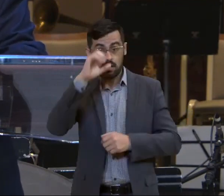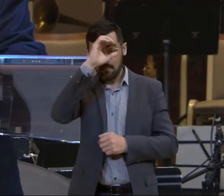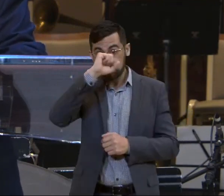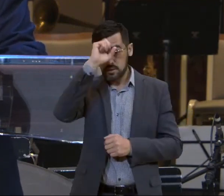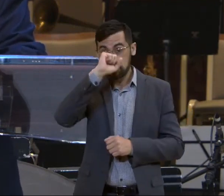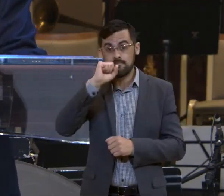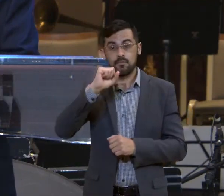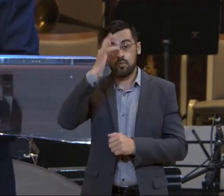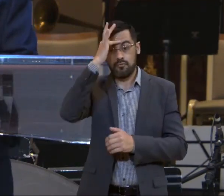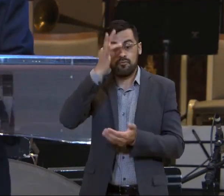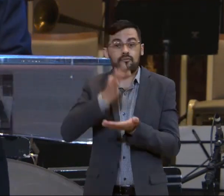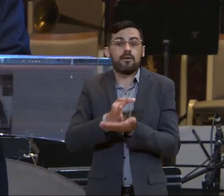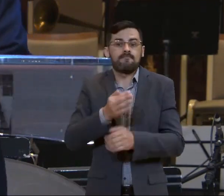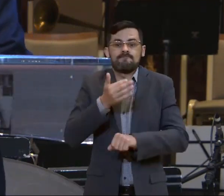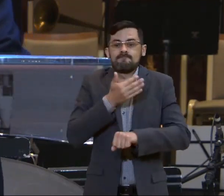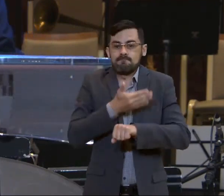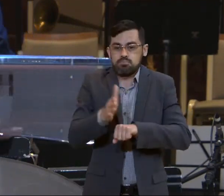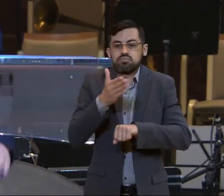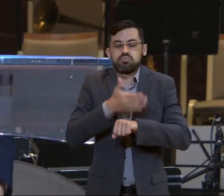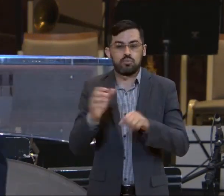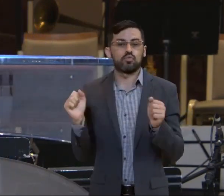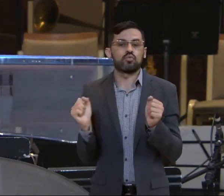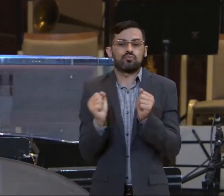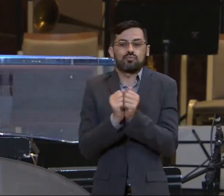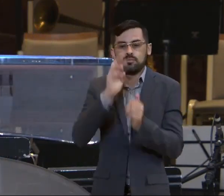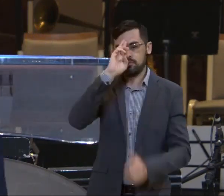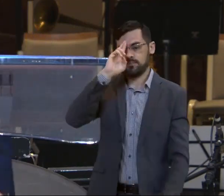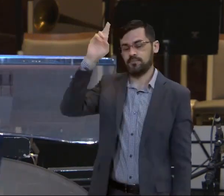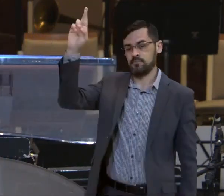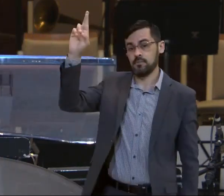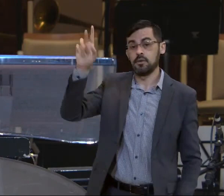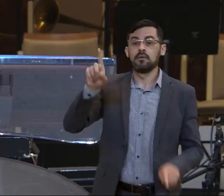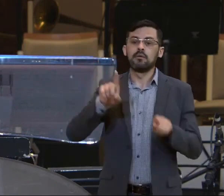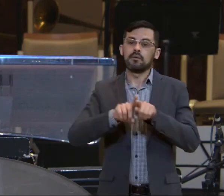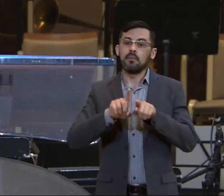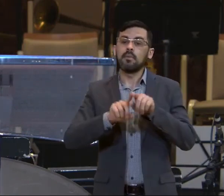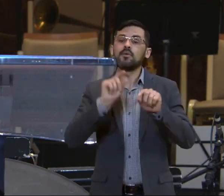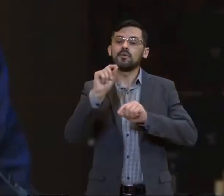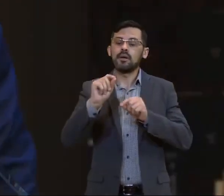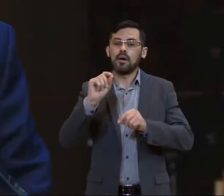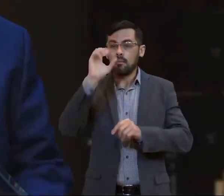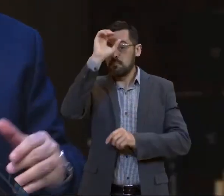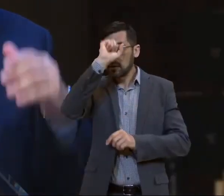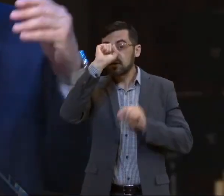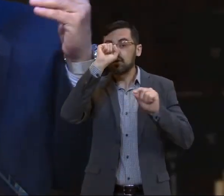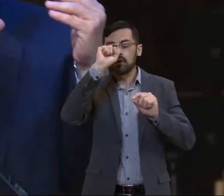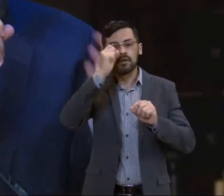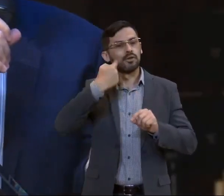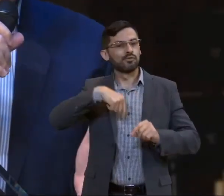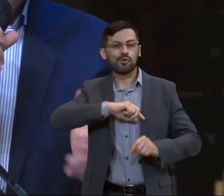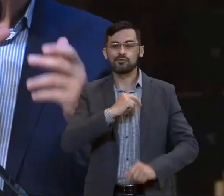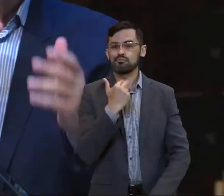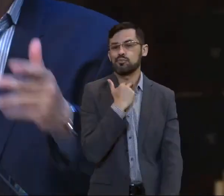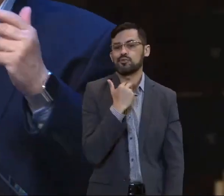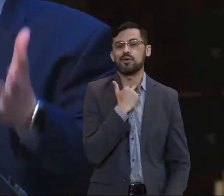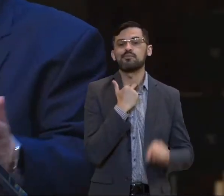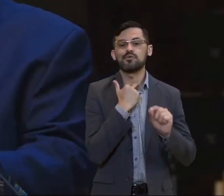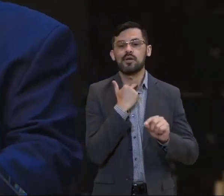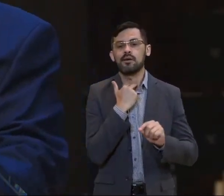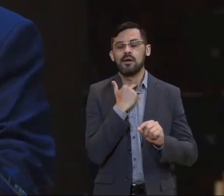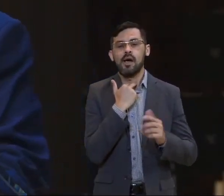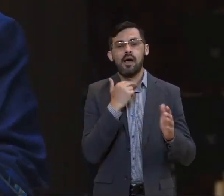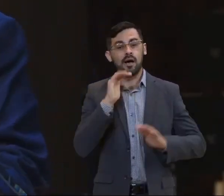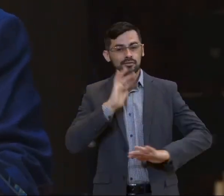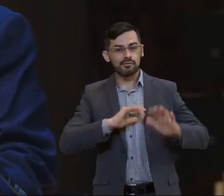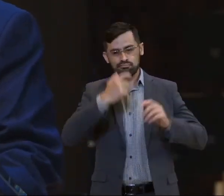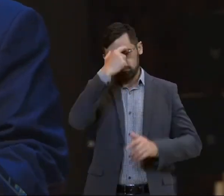fé prática com o Senhor. Também a gente precisa crescer na virtude, e o tema era: não se conforme com a sua